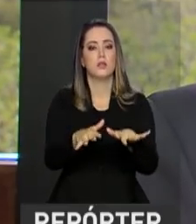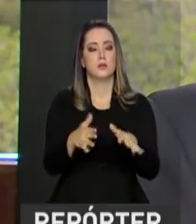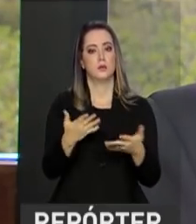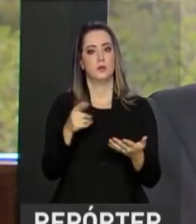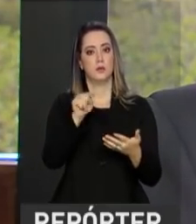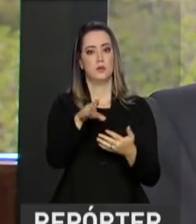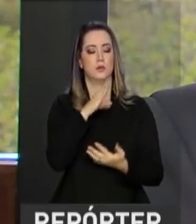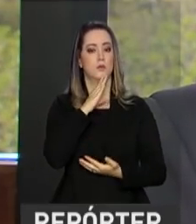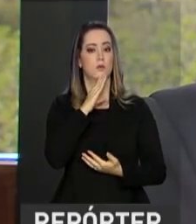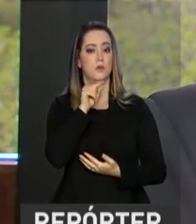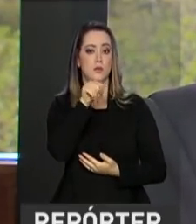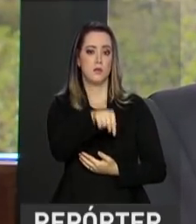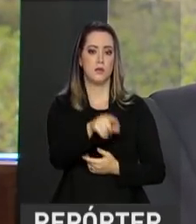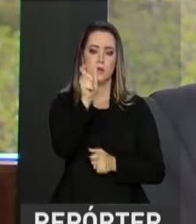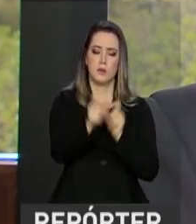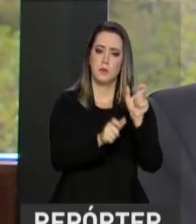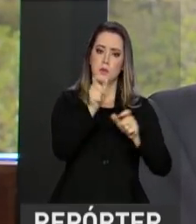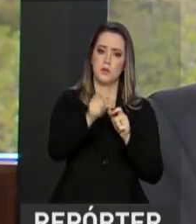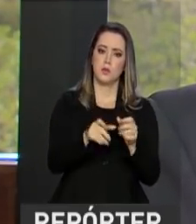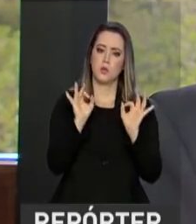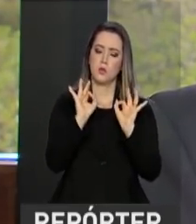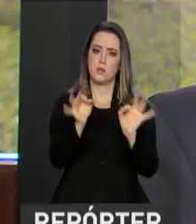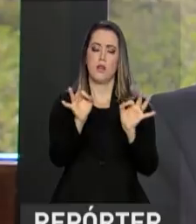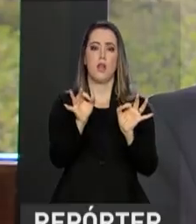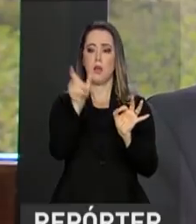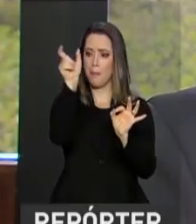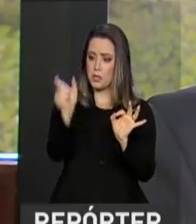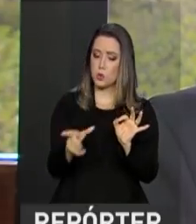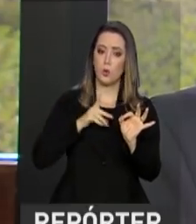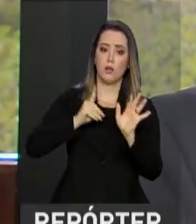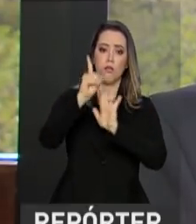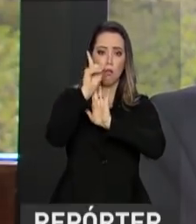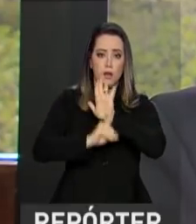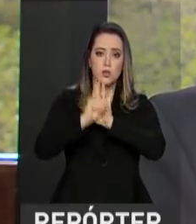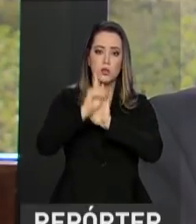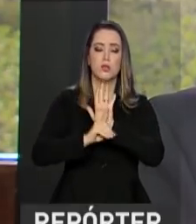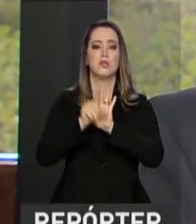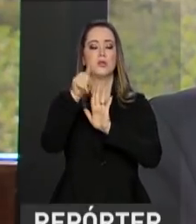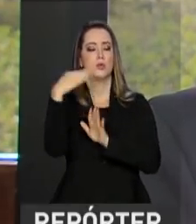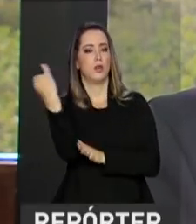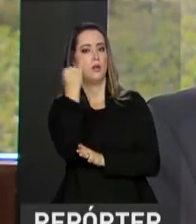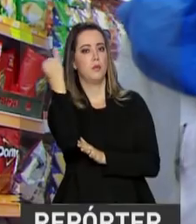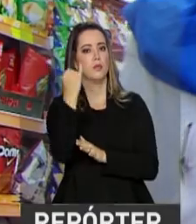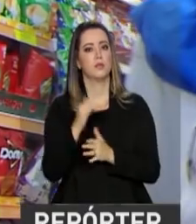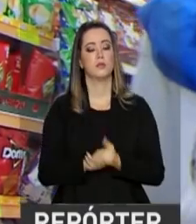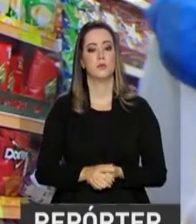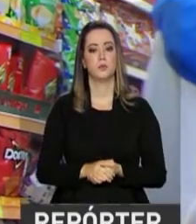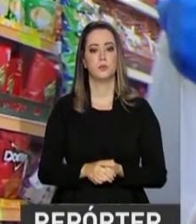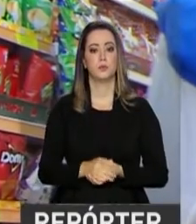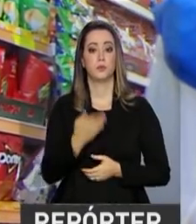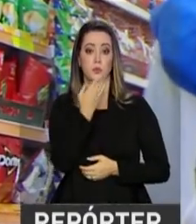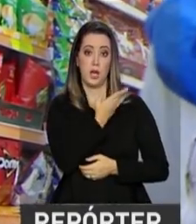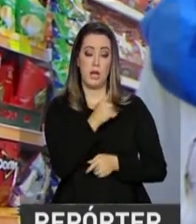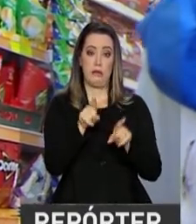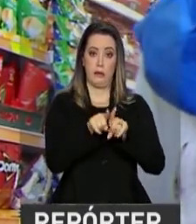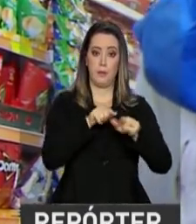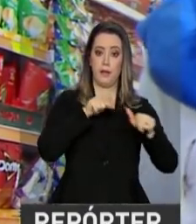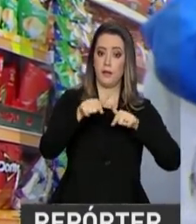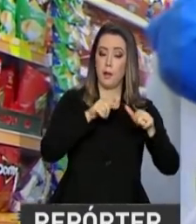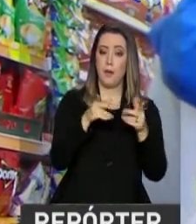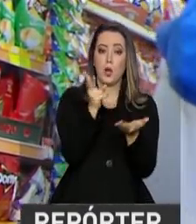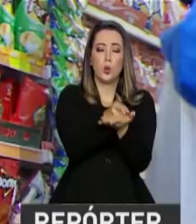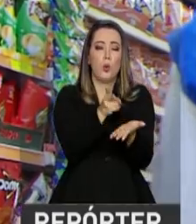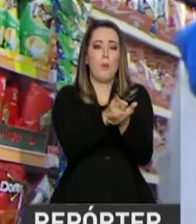reconhecendo este imigrante com efetivamente como um sujeito de direito e isso é importantíssimo chefe trabalha no mesmo